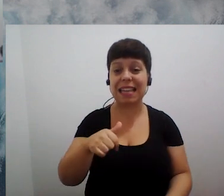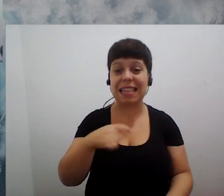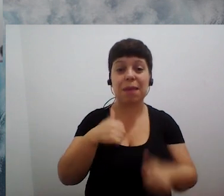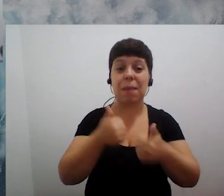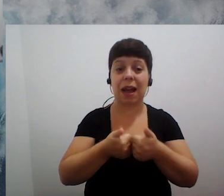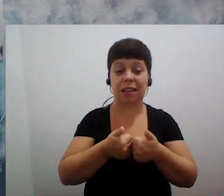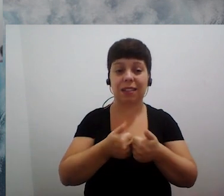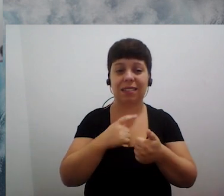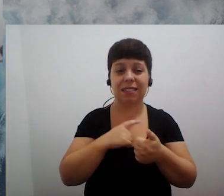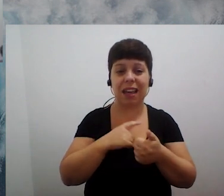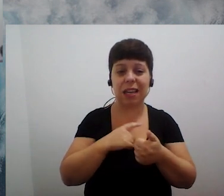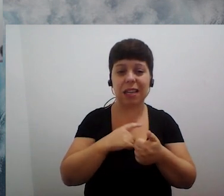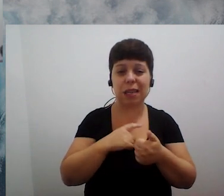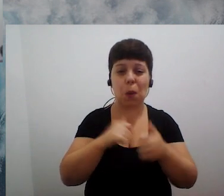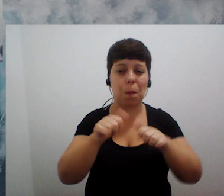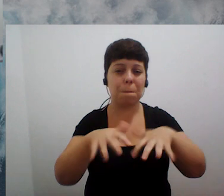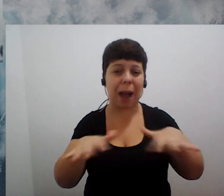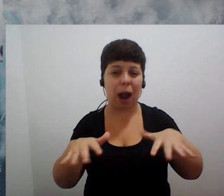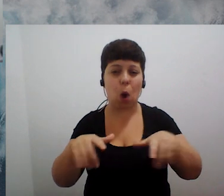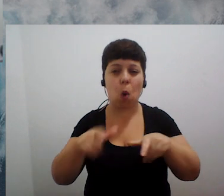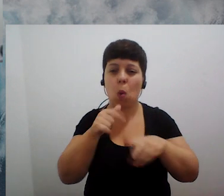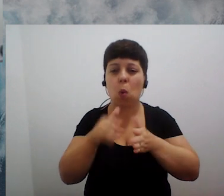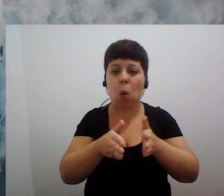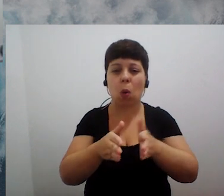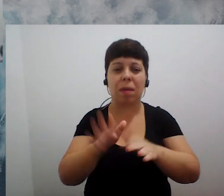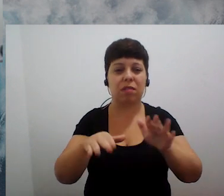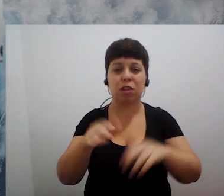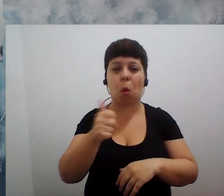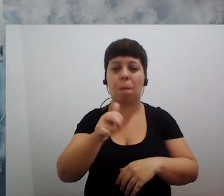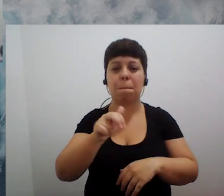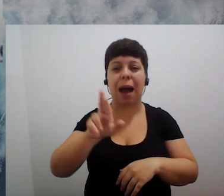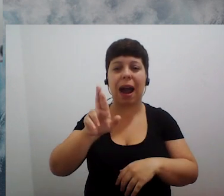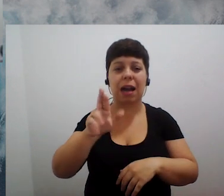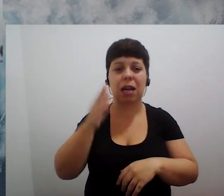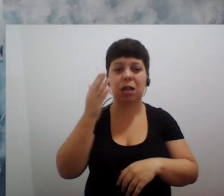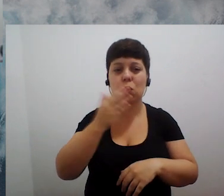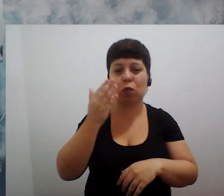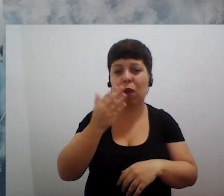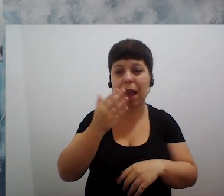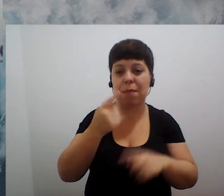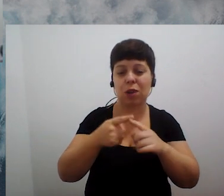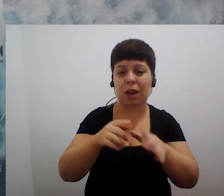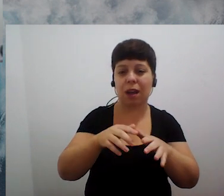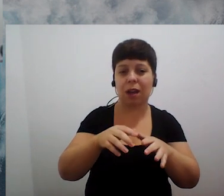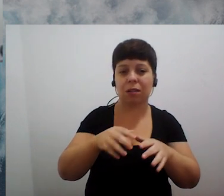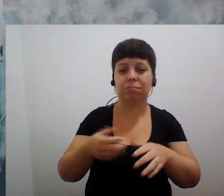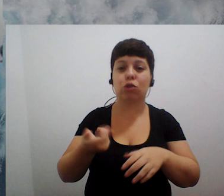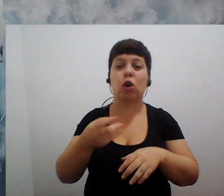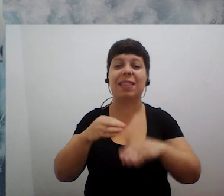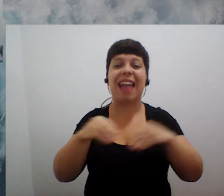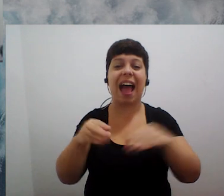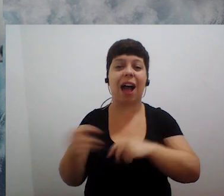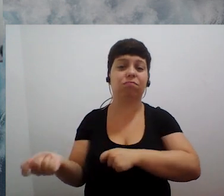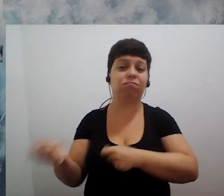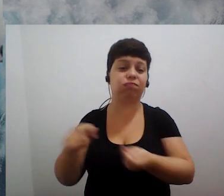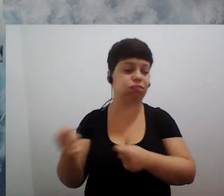perto de praia a gente tem aqui? Um mar ou um córrego? Mas o mar, às vezes, a gente não vê, porque ou ele foi desviado, ou então ele